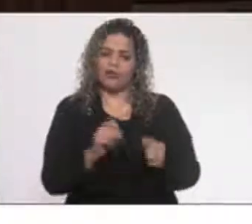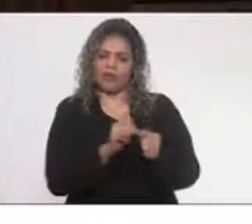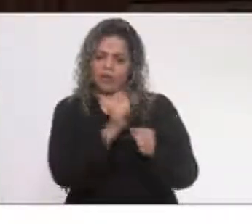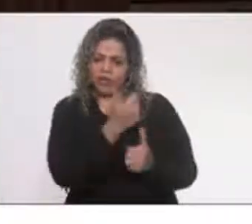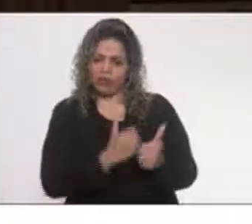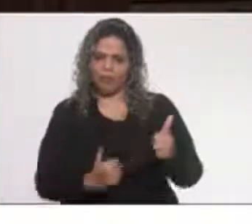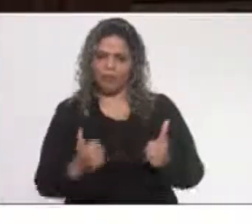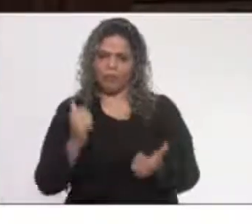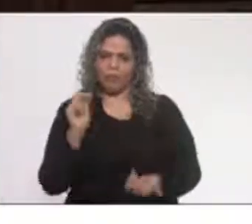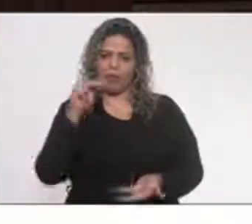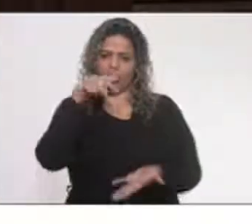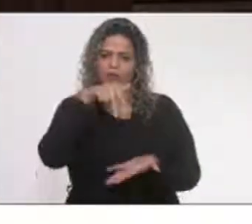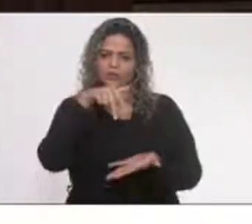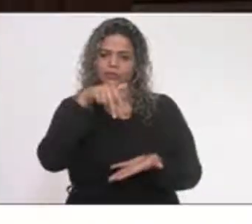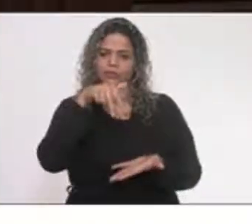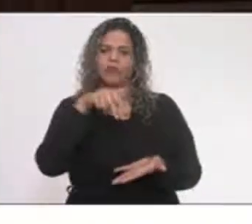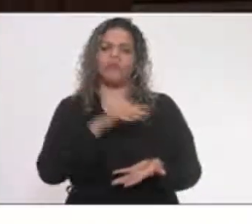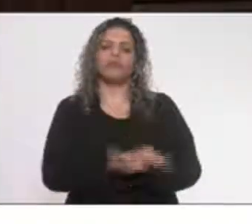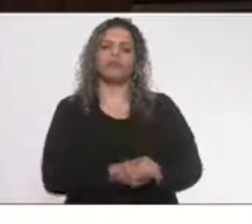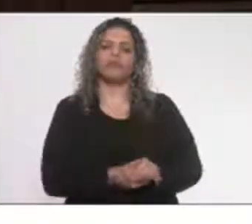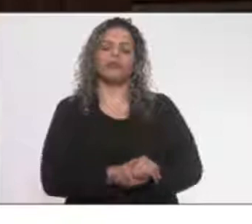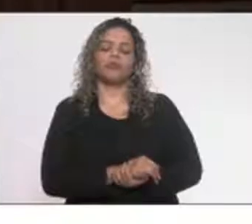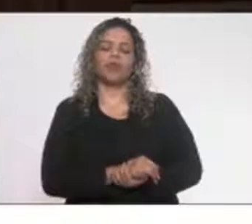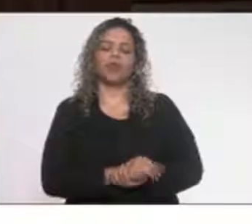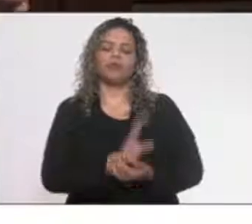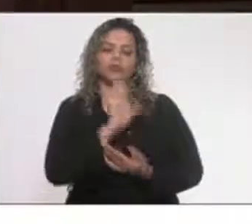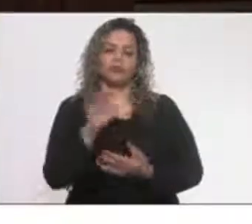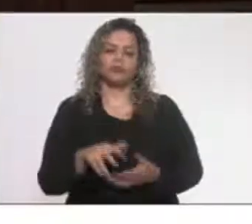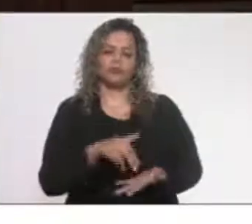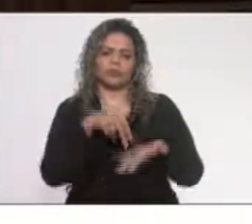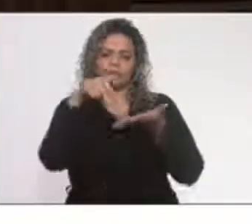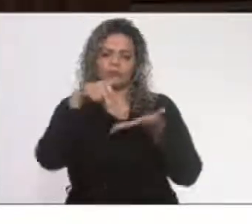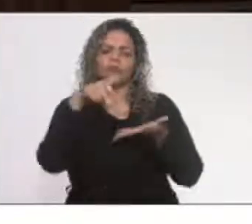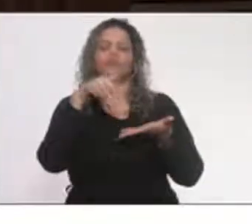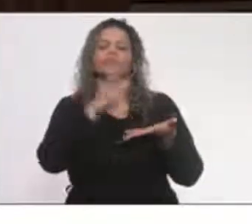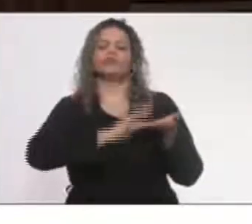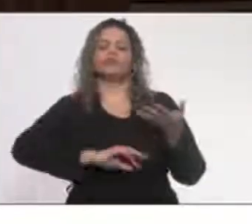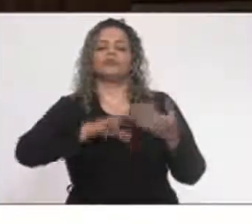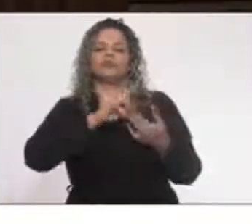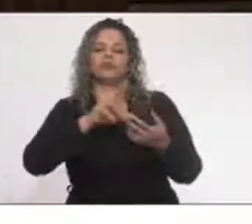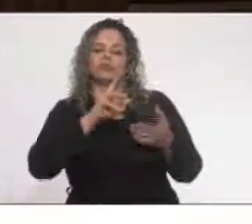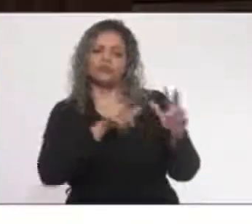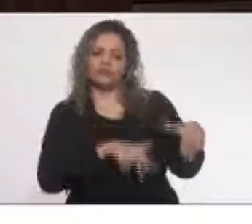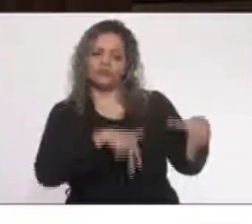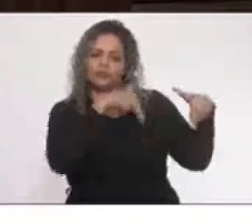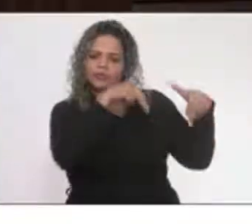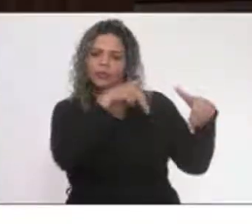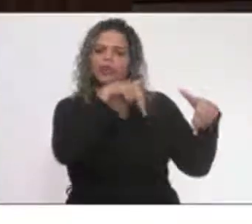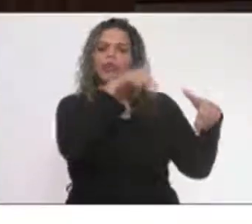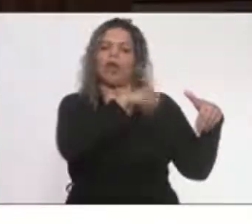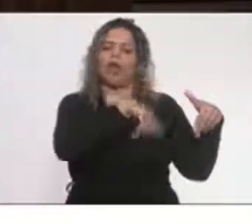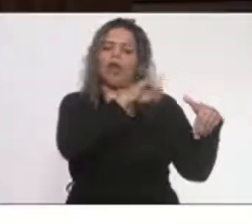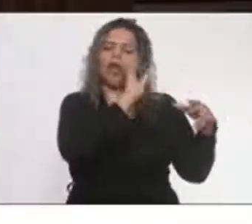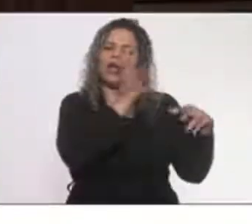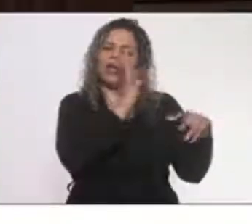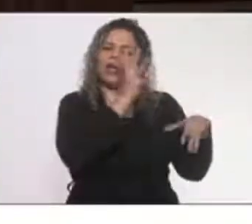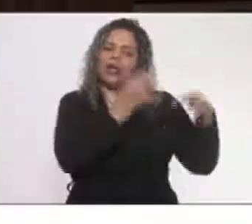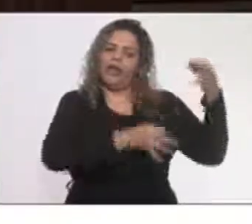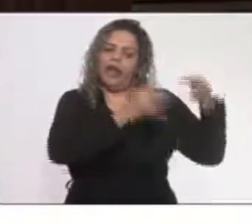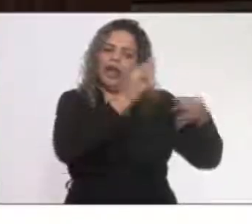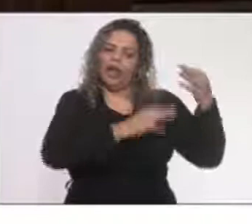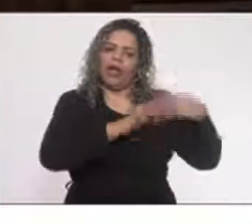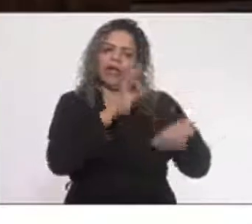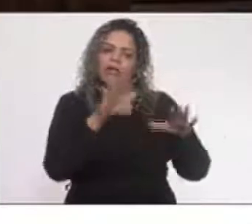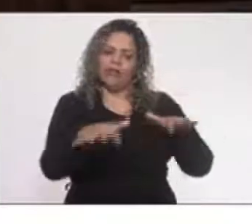posse não no plenário da Assembleia Legislativa ou no plenário do Poder Judiciário, como já aconteceu,